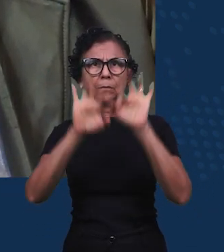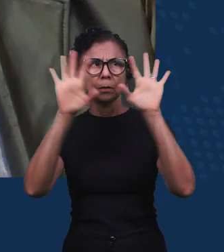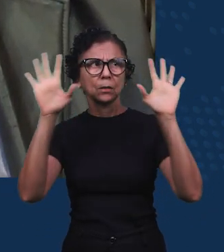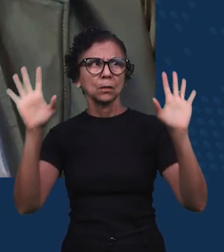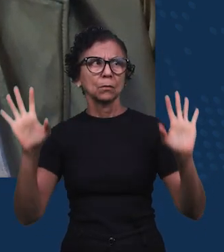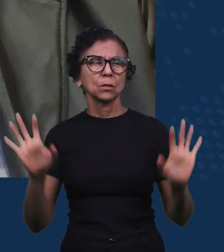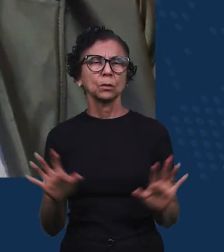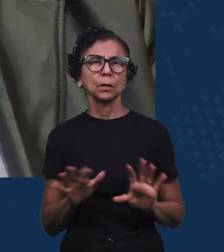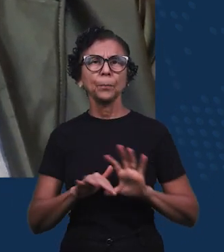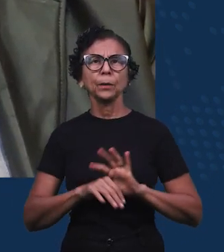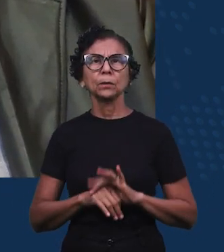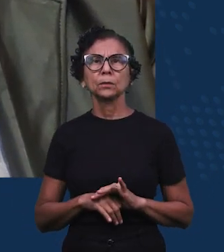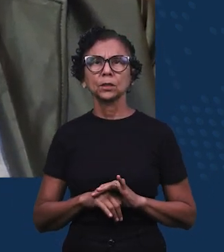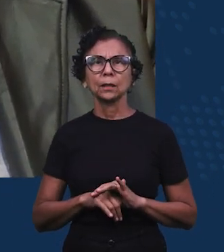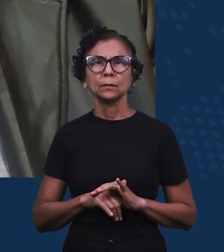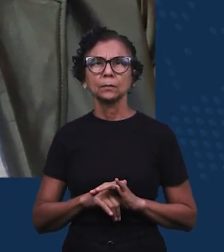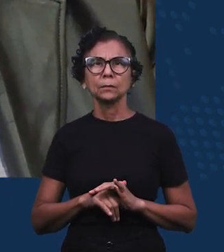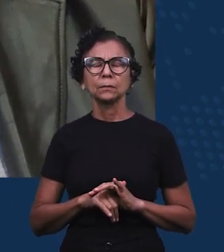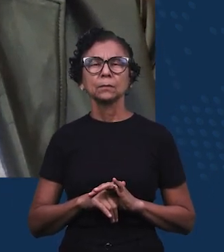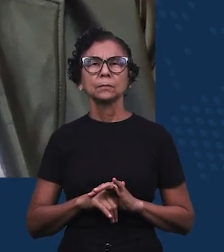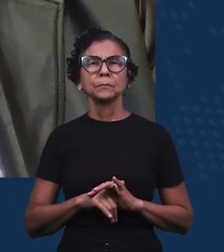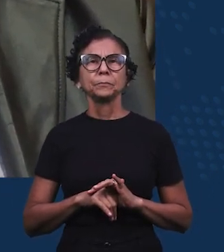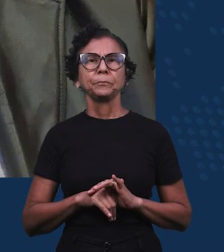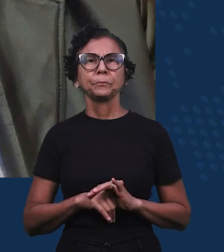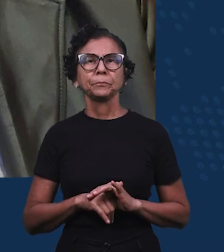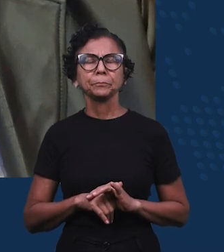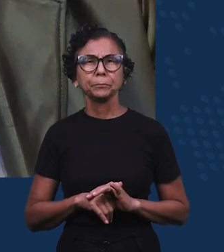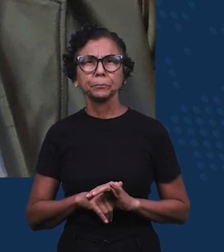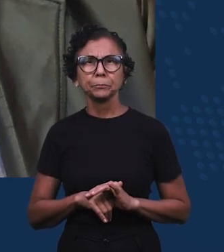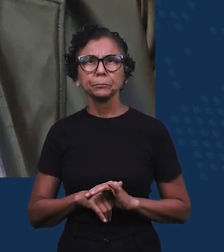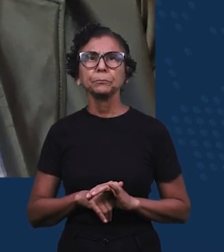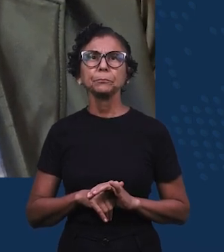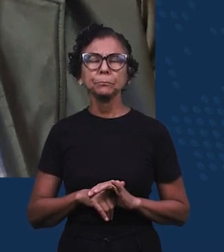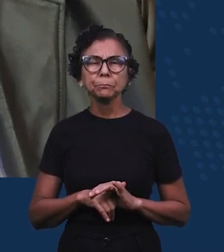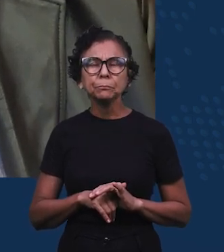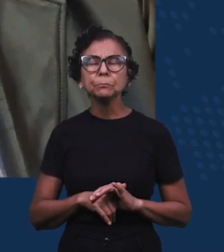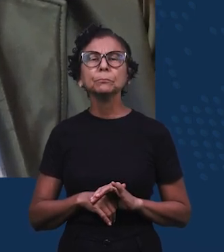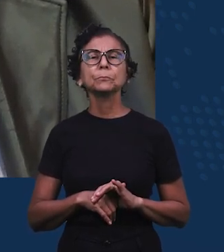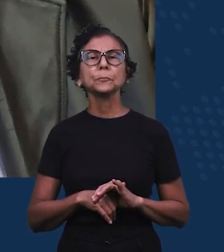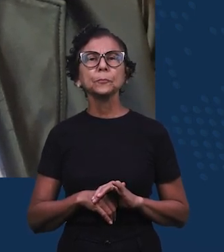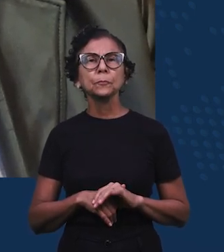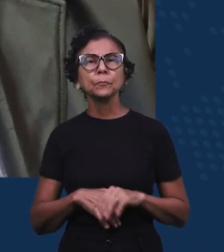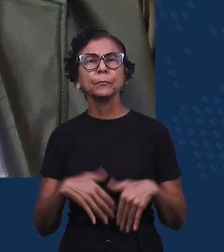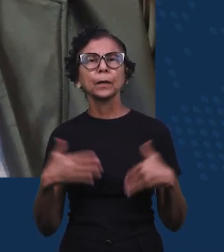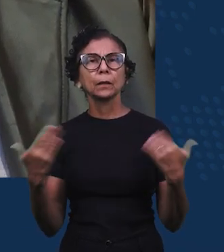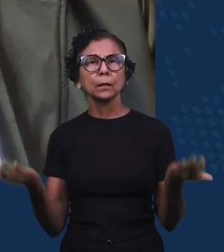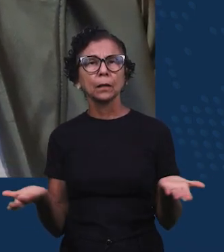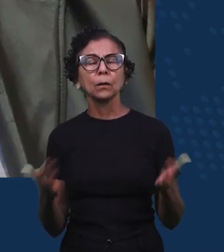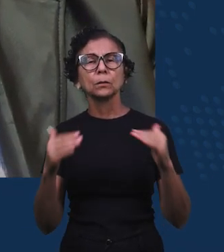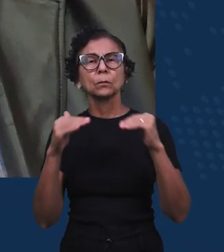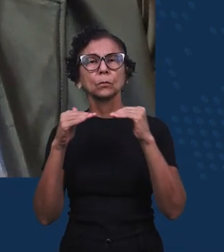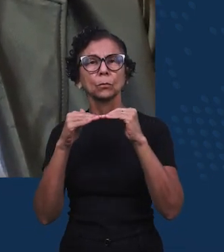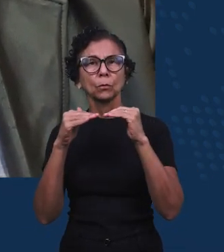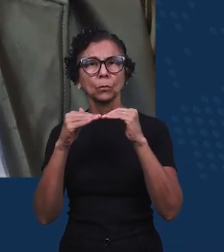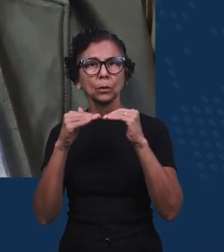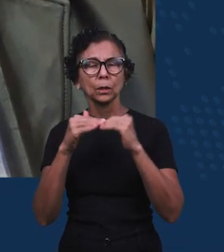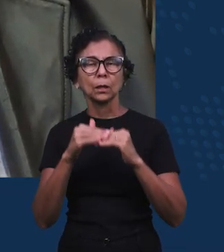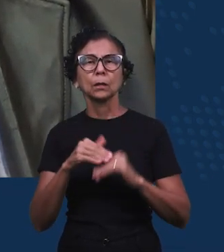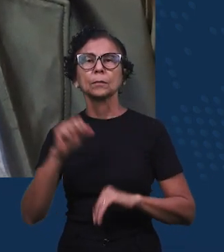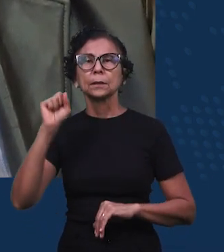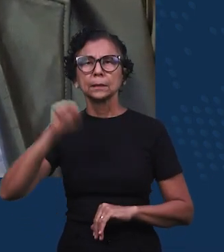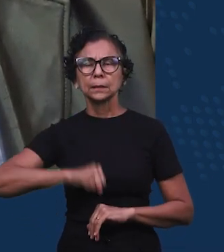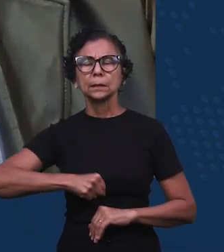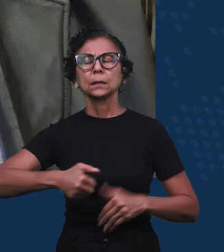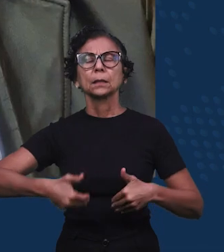E diante desse quadro, nós só podemos concordar. A fome,